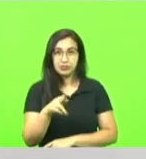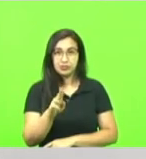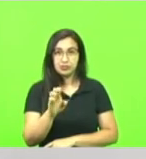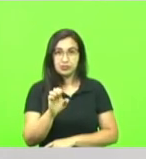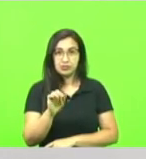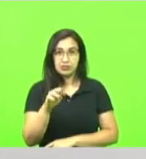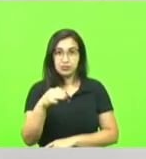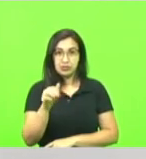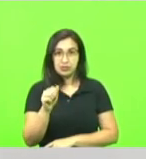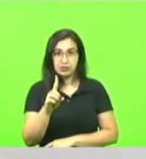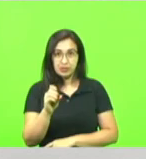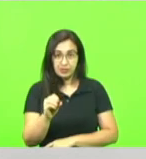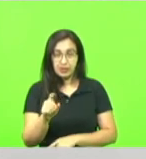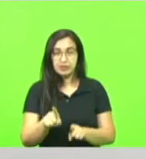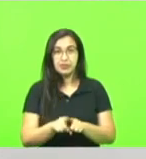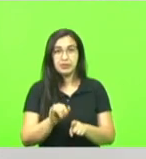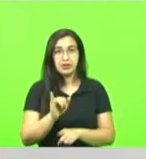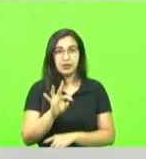Ituporanga.